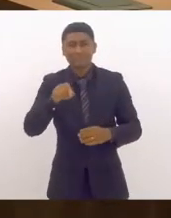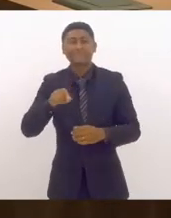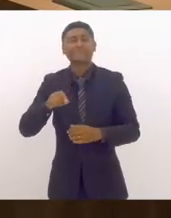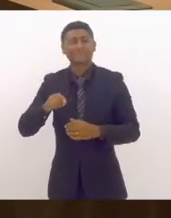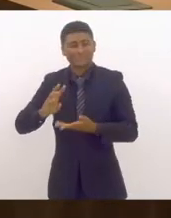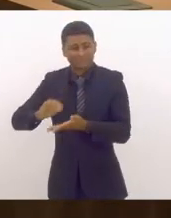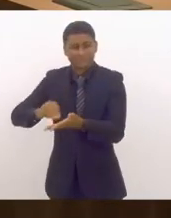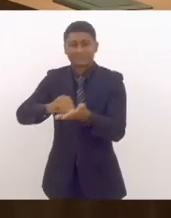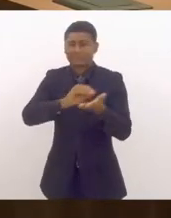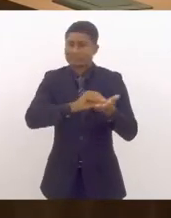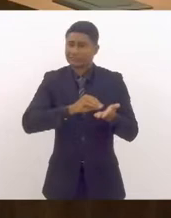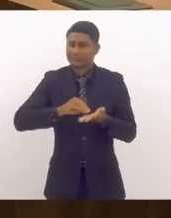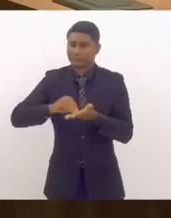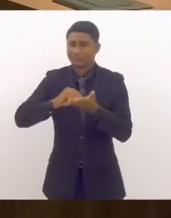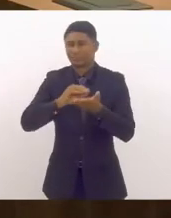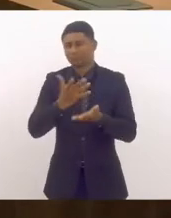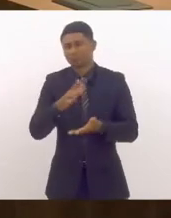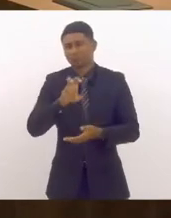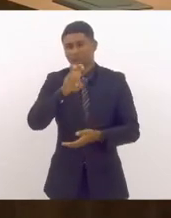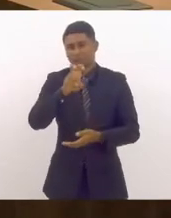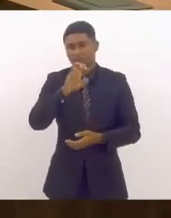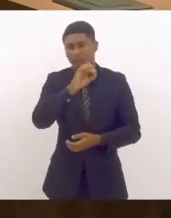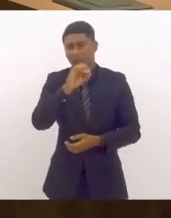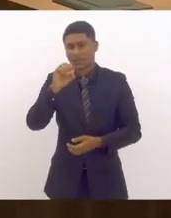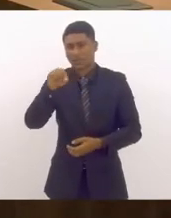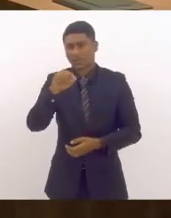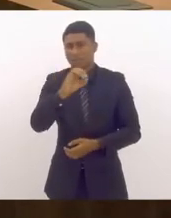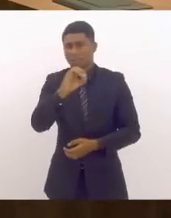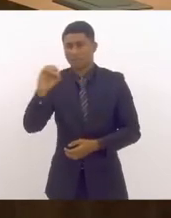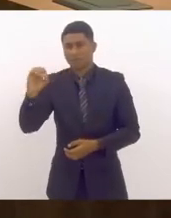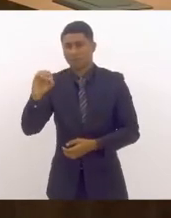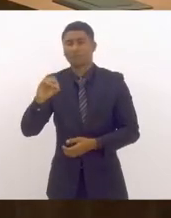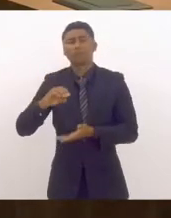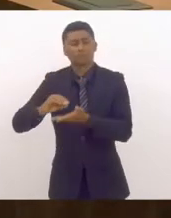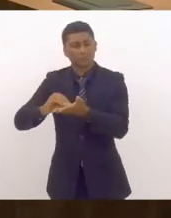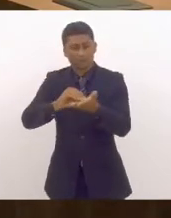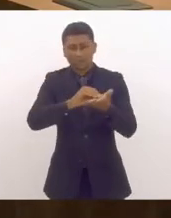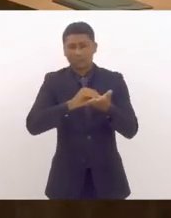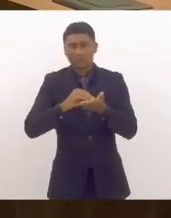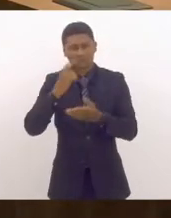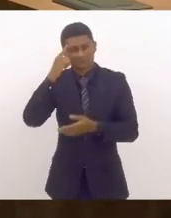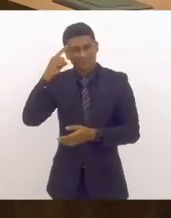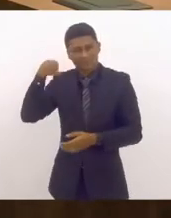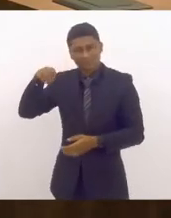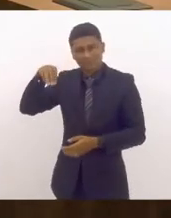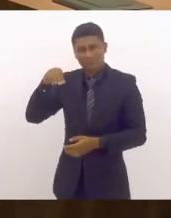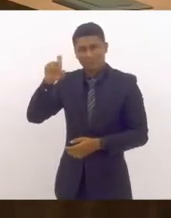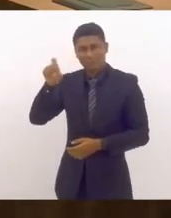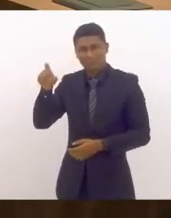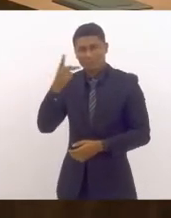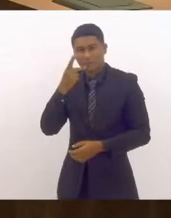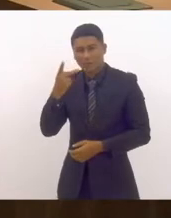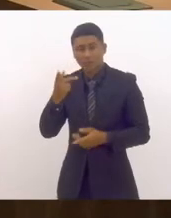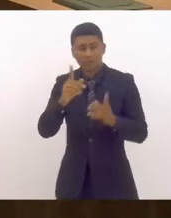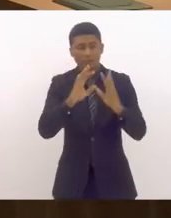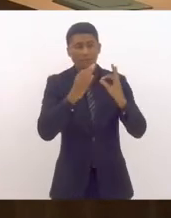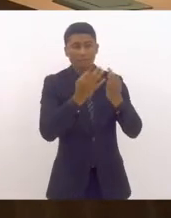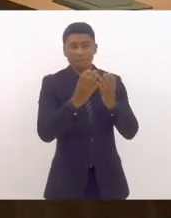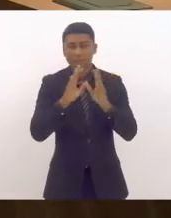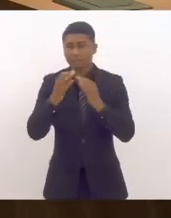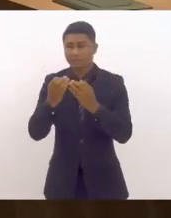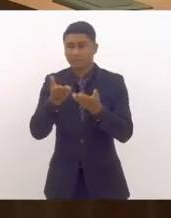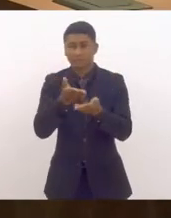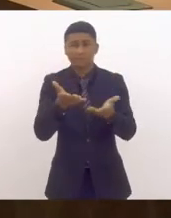do que isso, muitas vezes, pelas razões aqui já expostas pelo Max, as famílias querem se manter nos locais em que